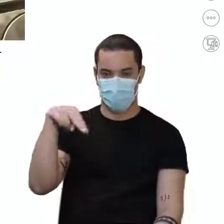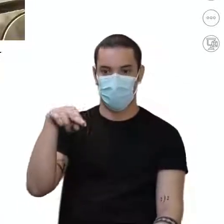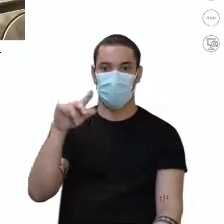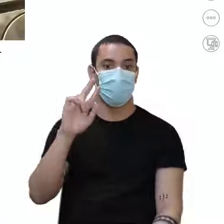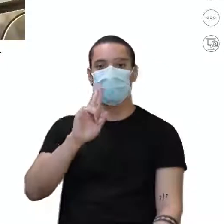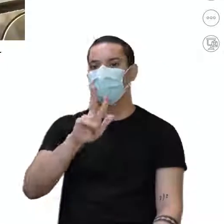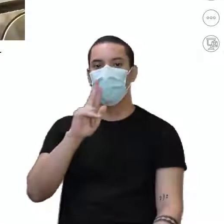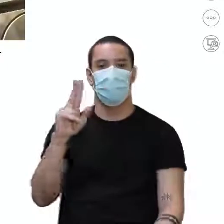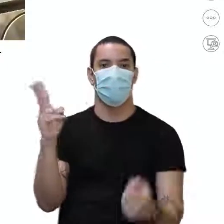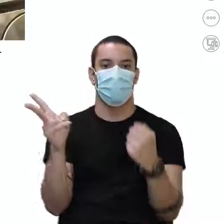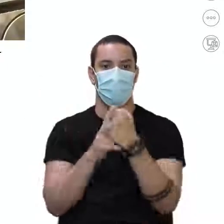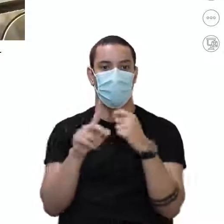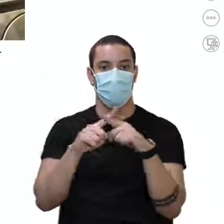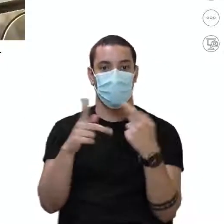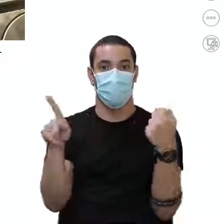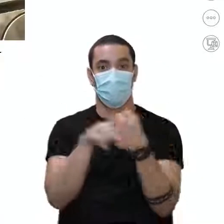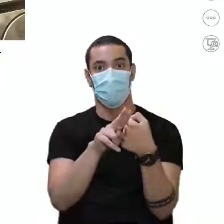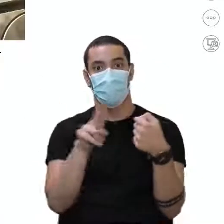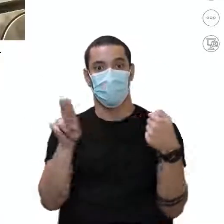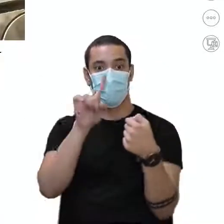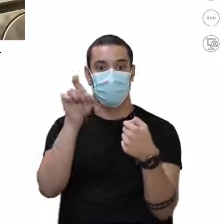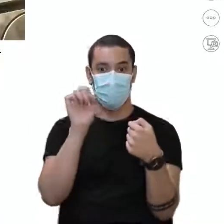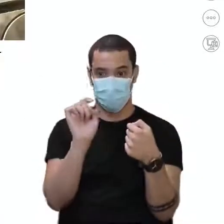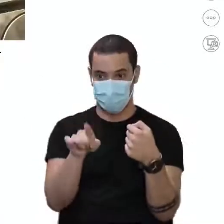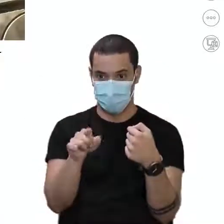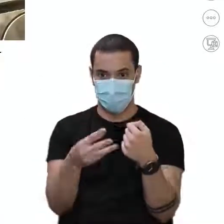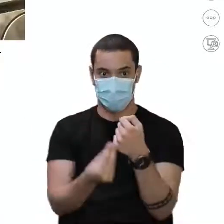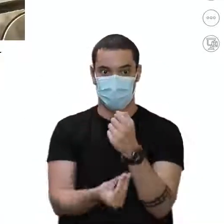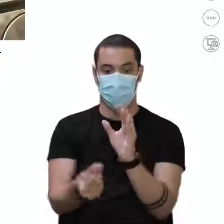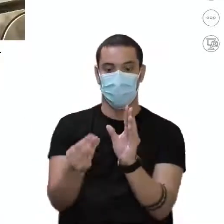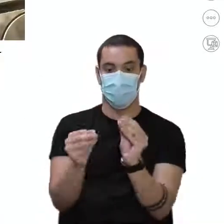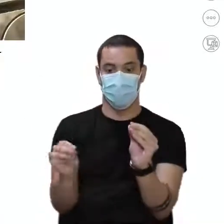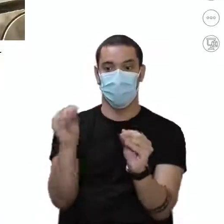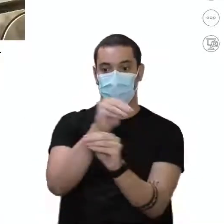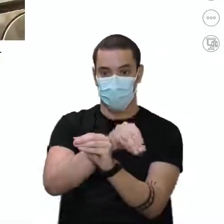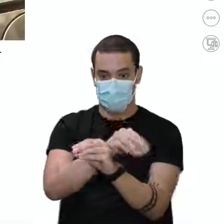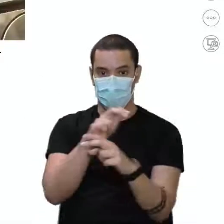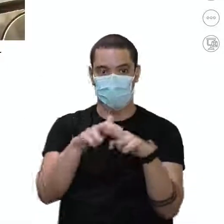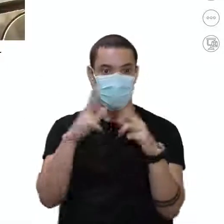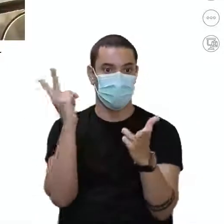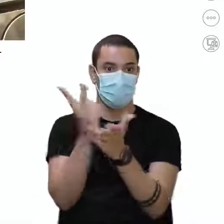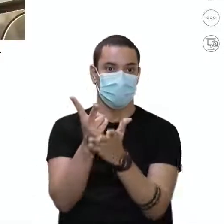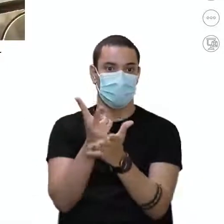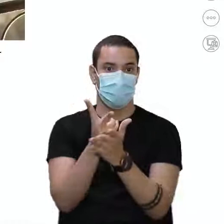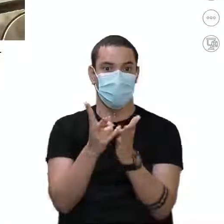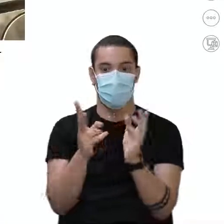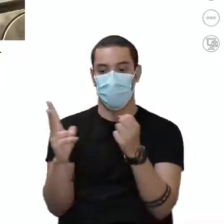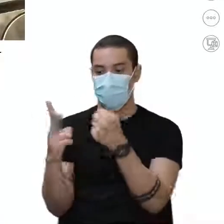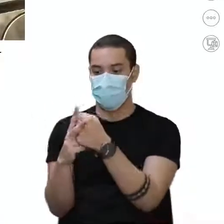um pronome interrogativo. O how é um pronome interrogativo, então ele vem sempre na